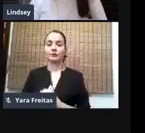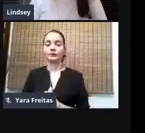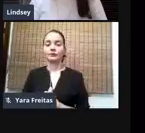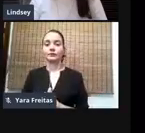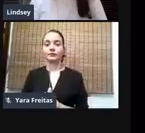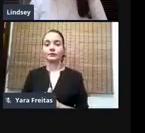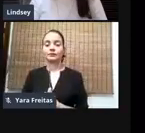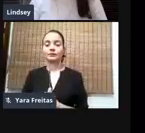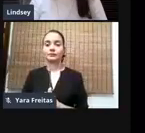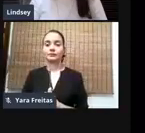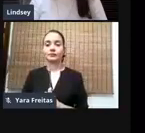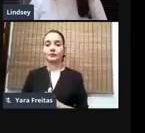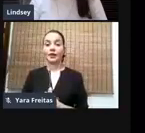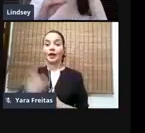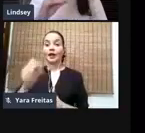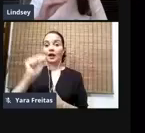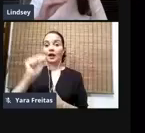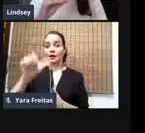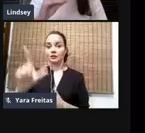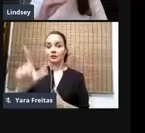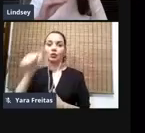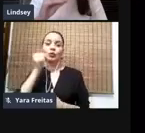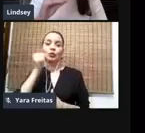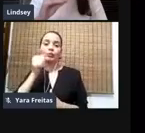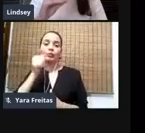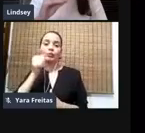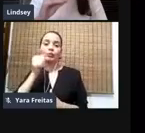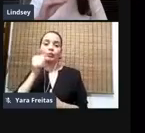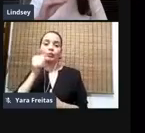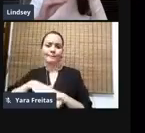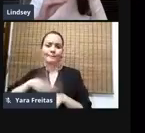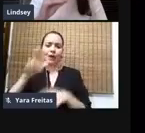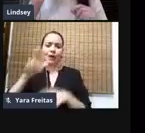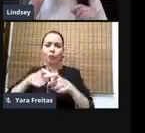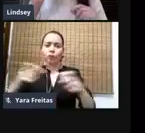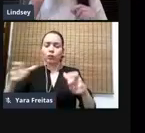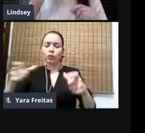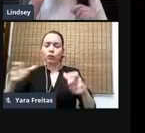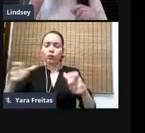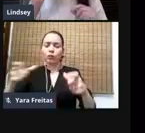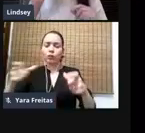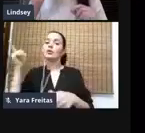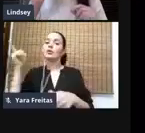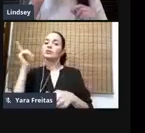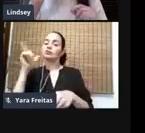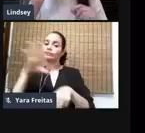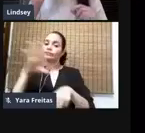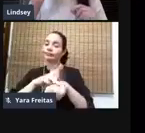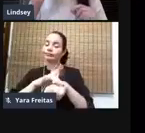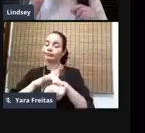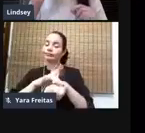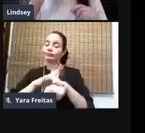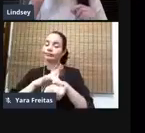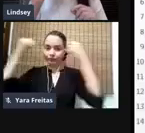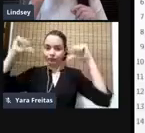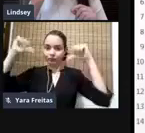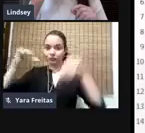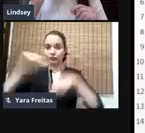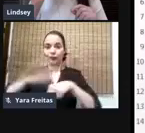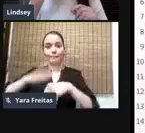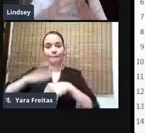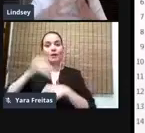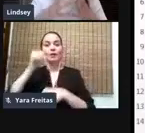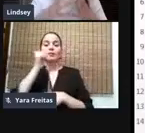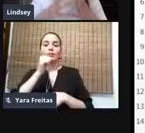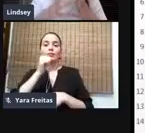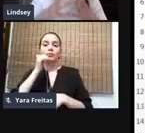em azul, as mulheres. É maior a incidência de Alzheimer nas mulheres. E isso é